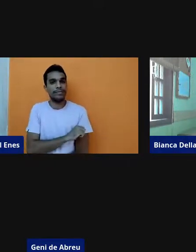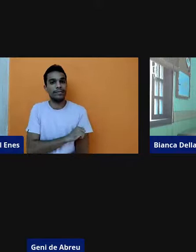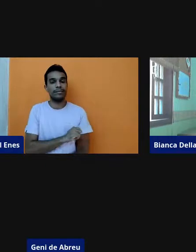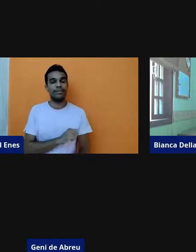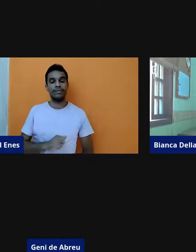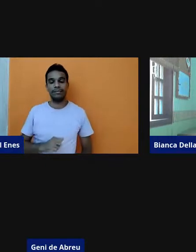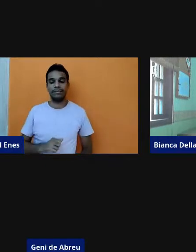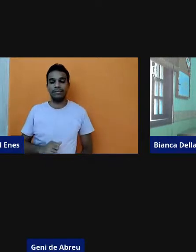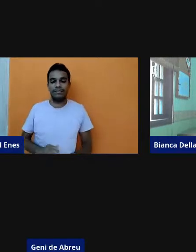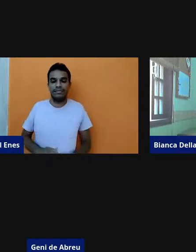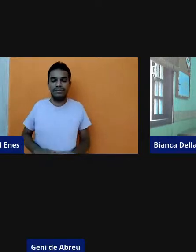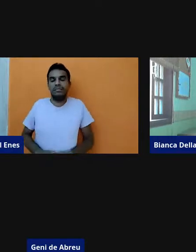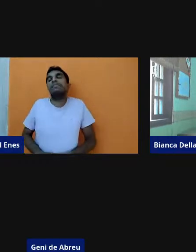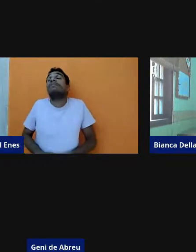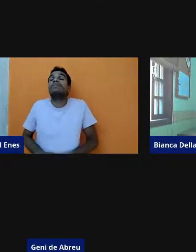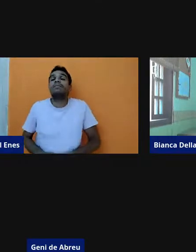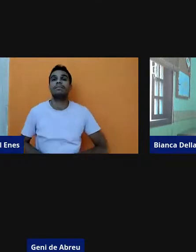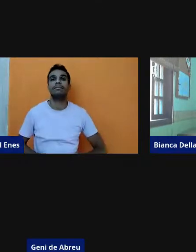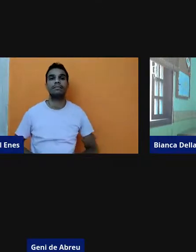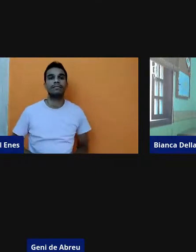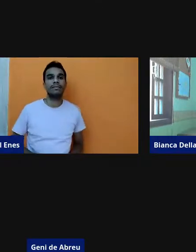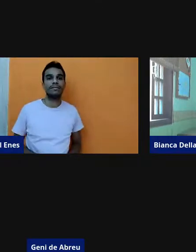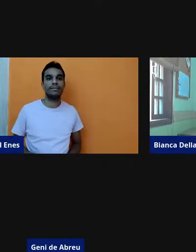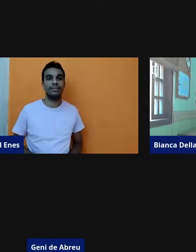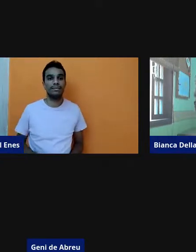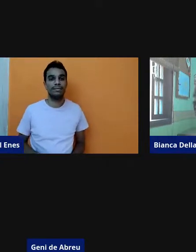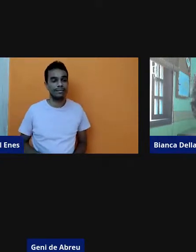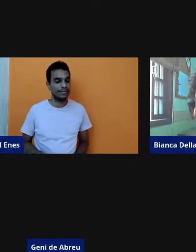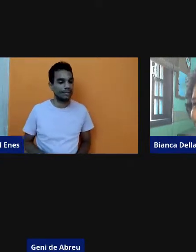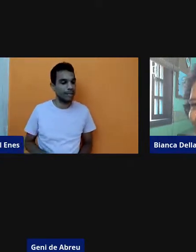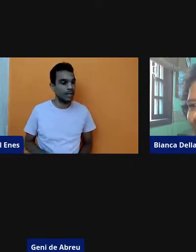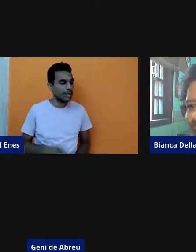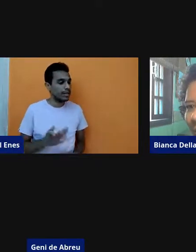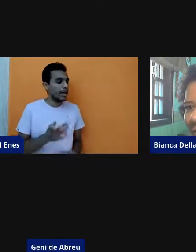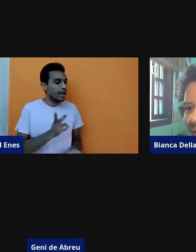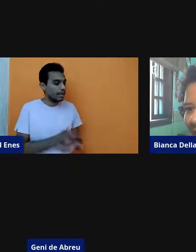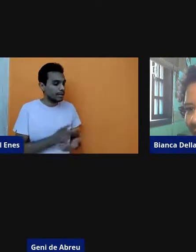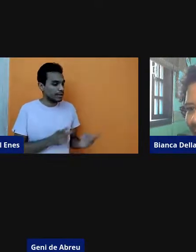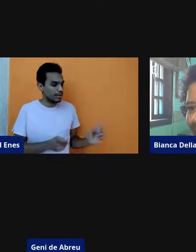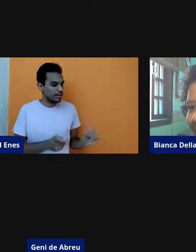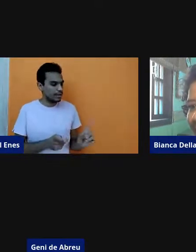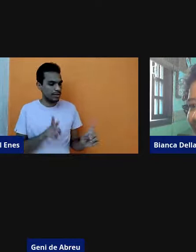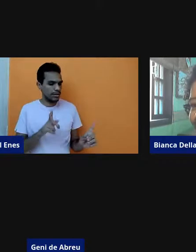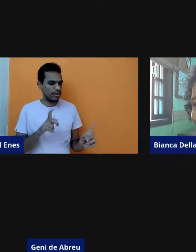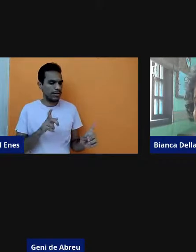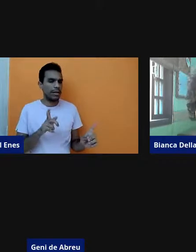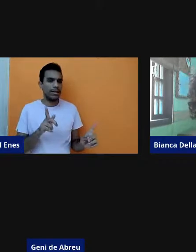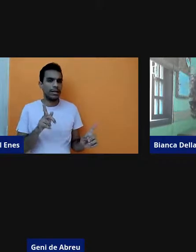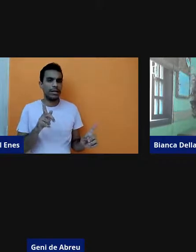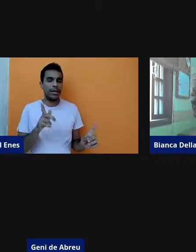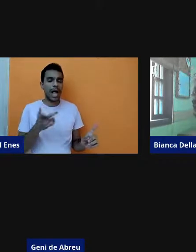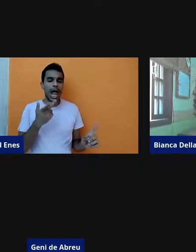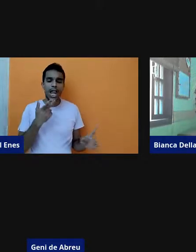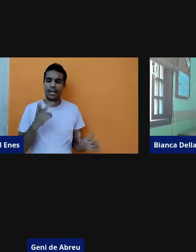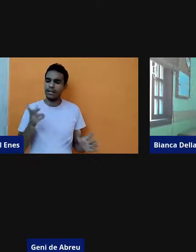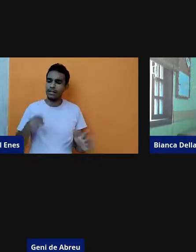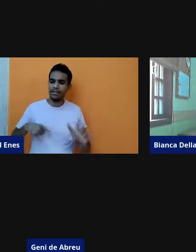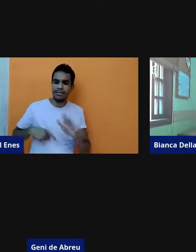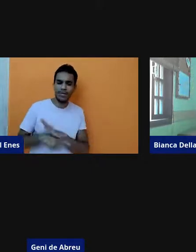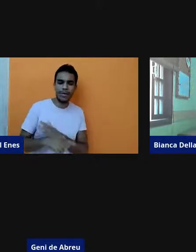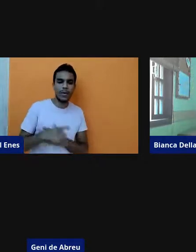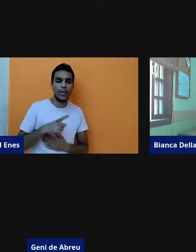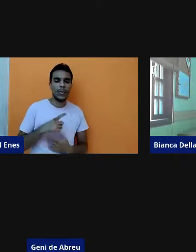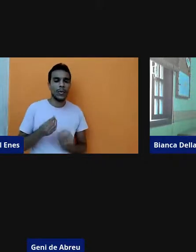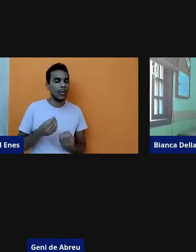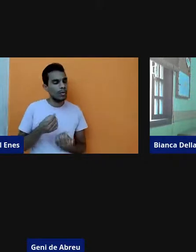Santos, da 802, Márcia, que está sempre aqui acompanhando a gente, ela fez uma pergunta aqui para você, ela quer saber qual foi a